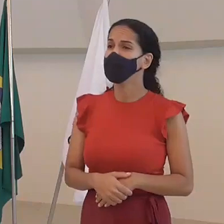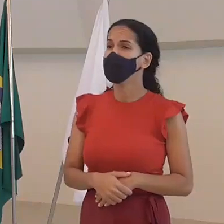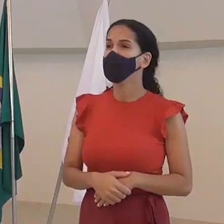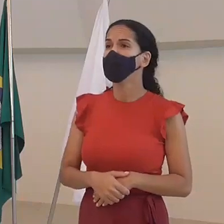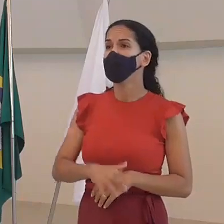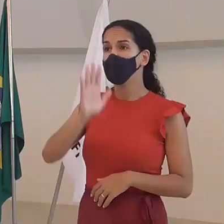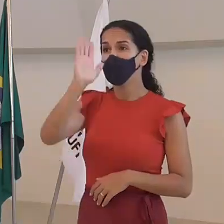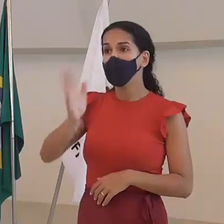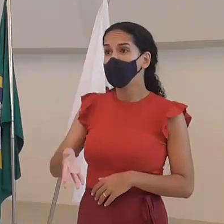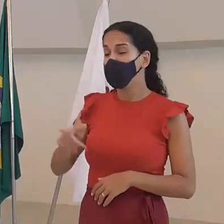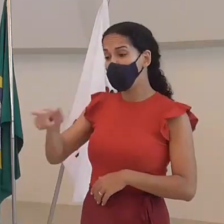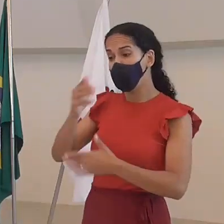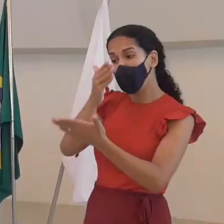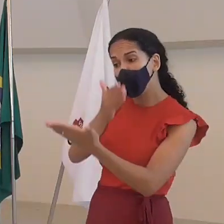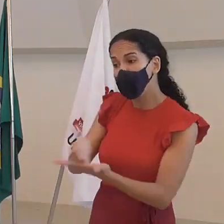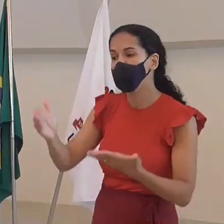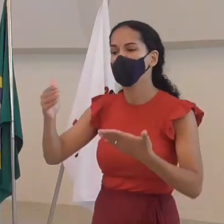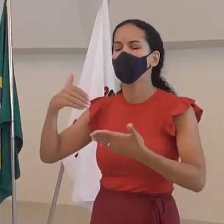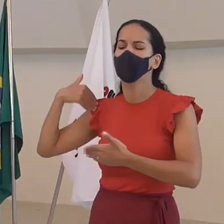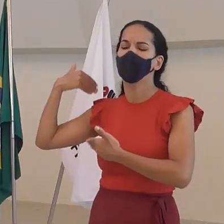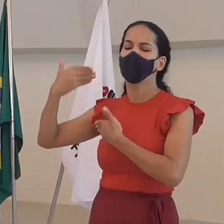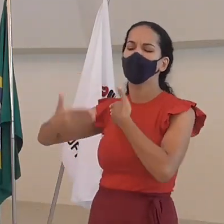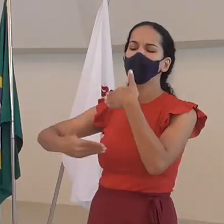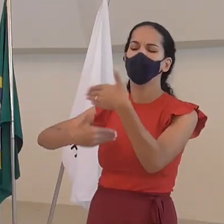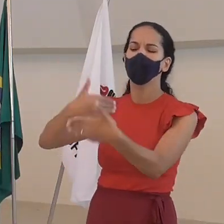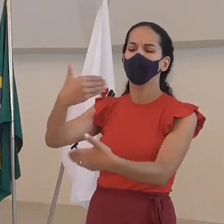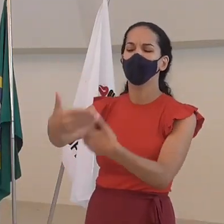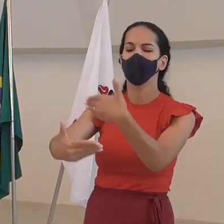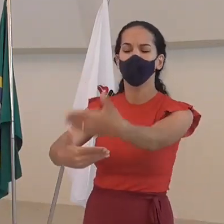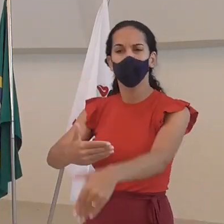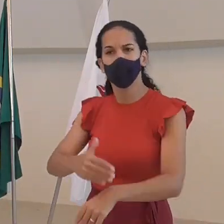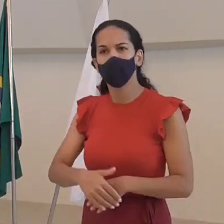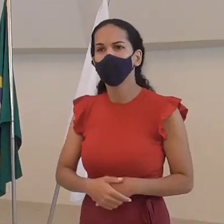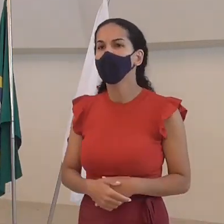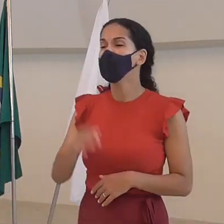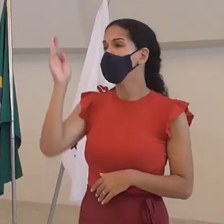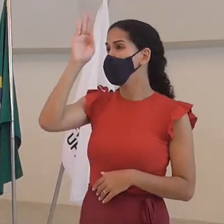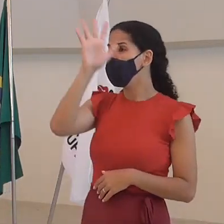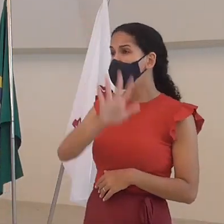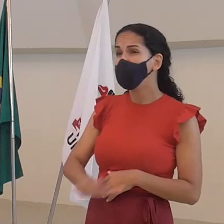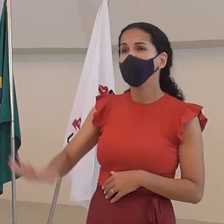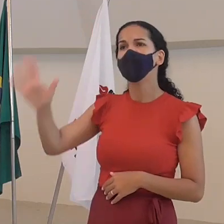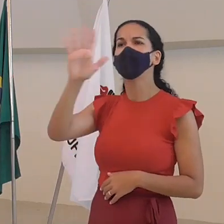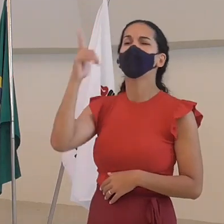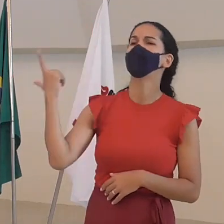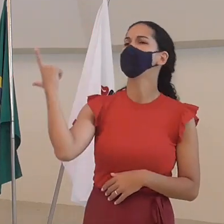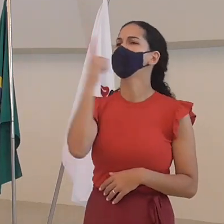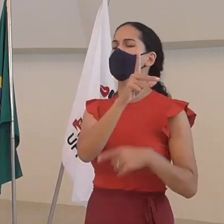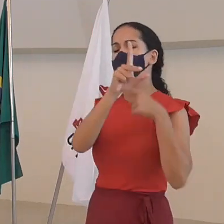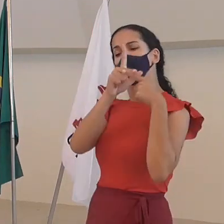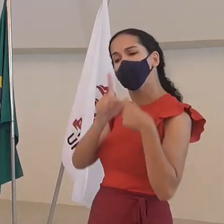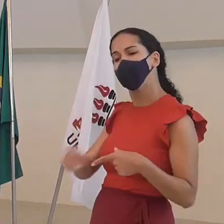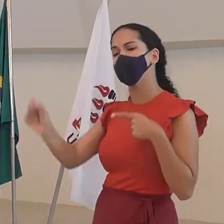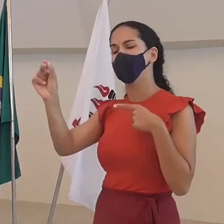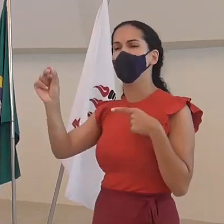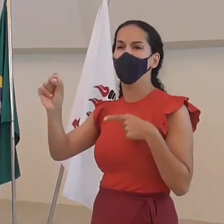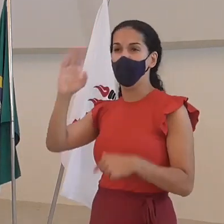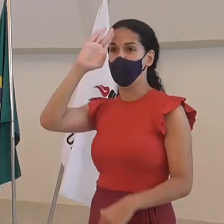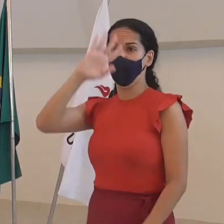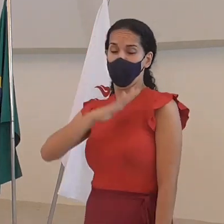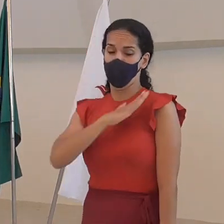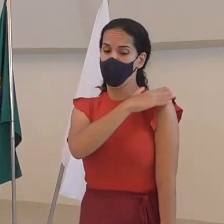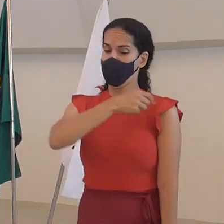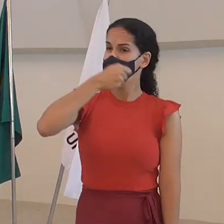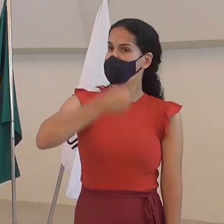plantada rendeu frutos. O Brasil superou a ditadura militar. A Assembleia